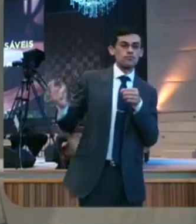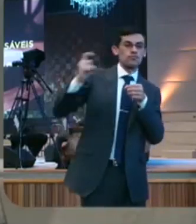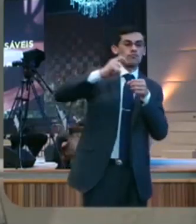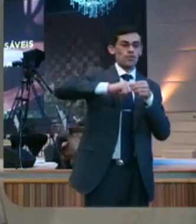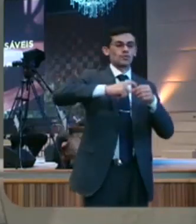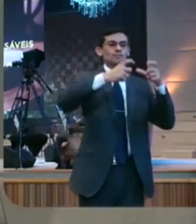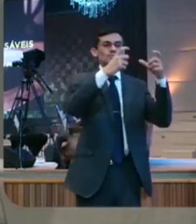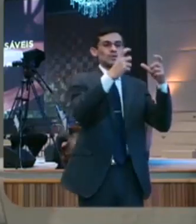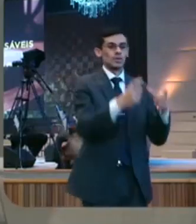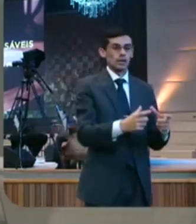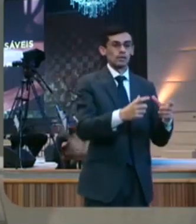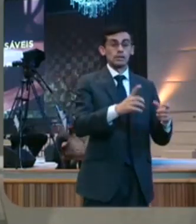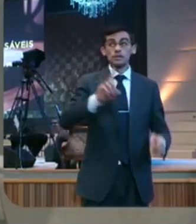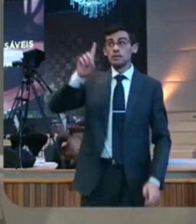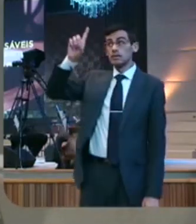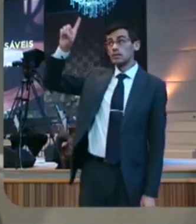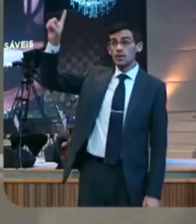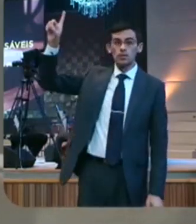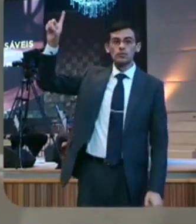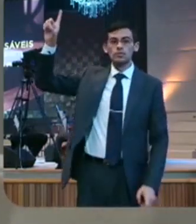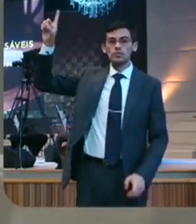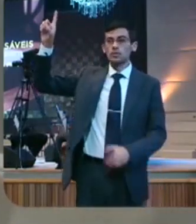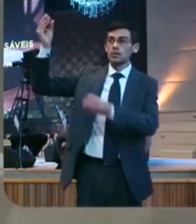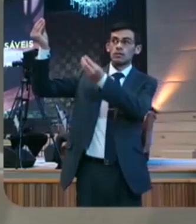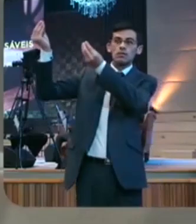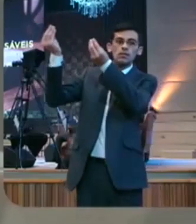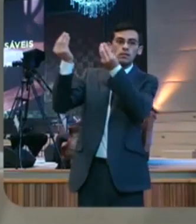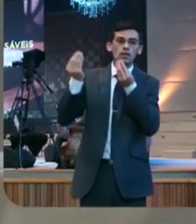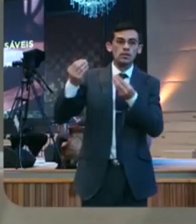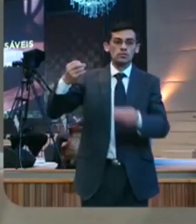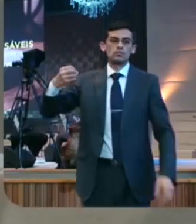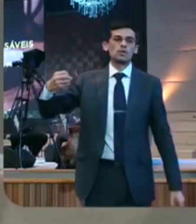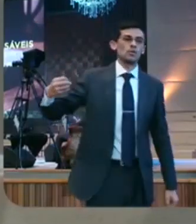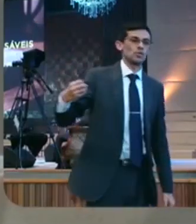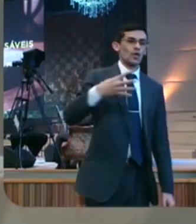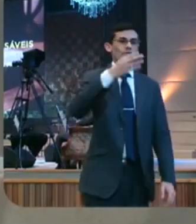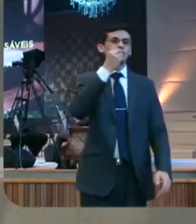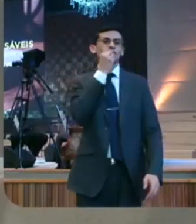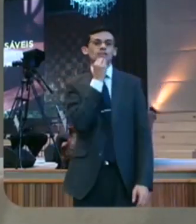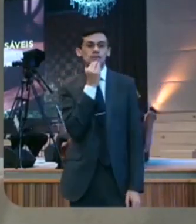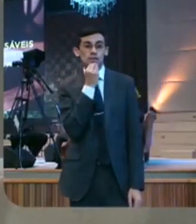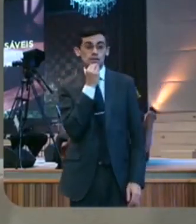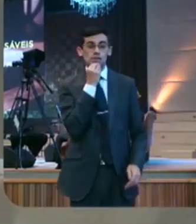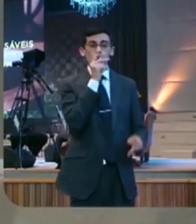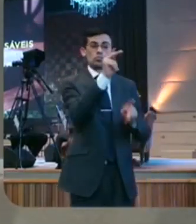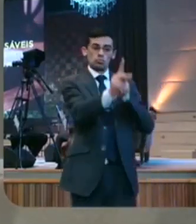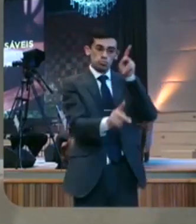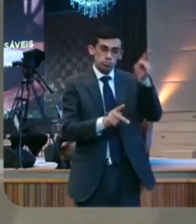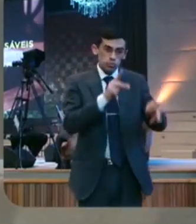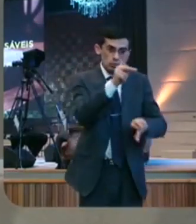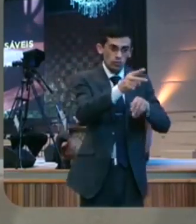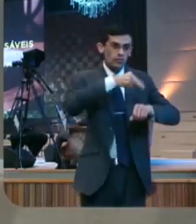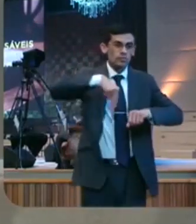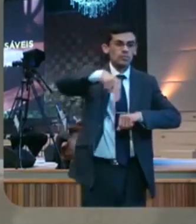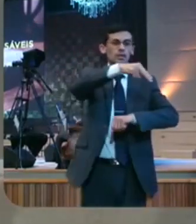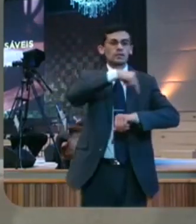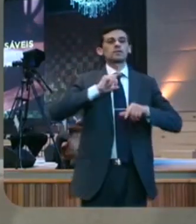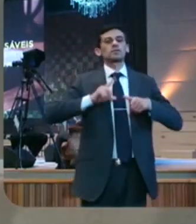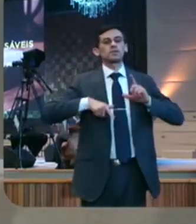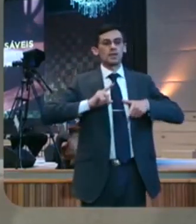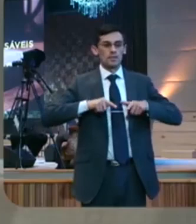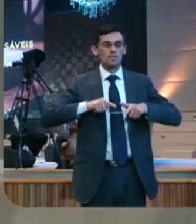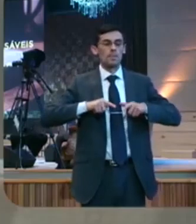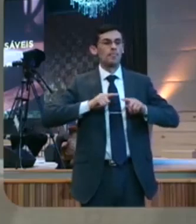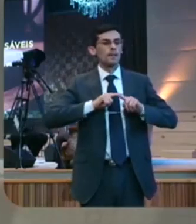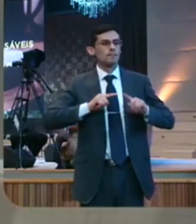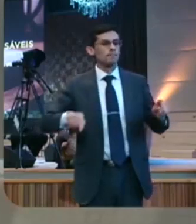lugar. E Deus estava dando uma nova chance para essa nação, para esse povo. E bem